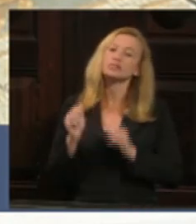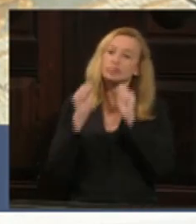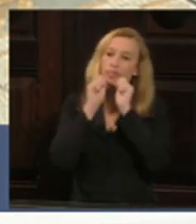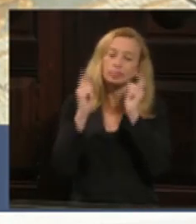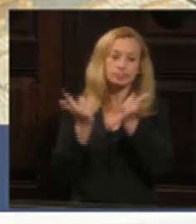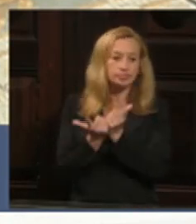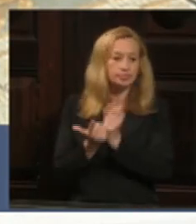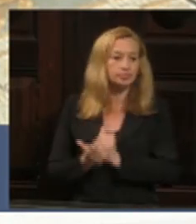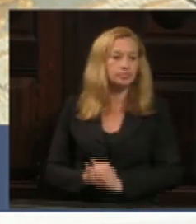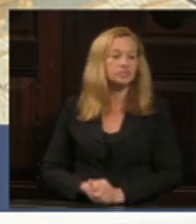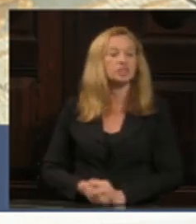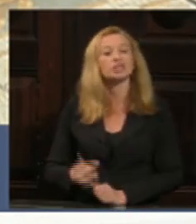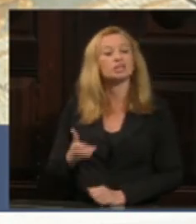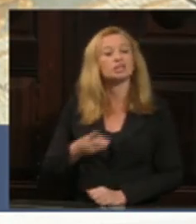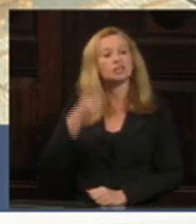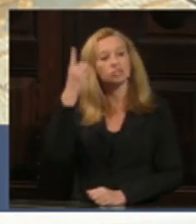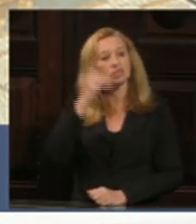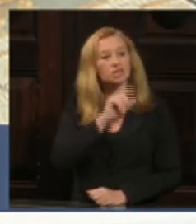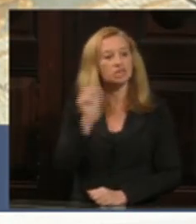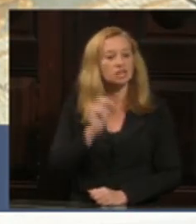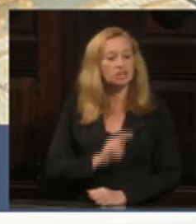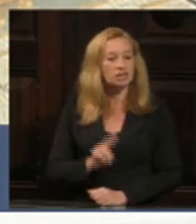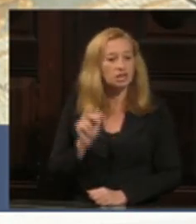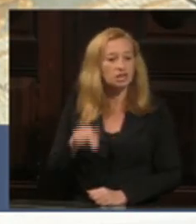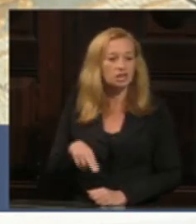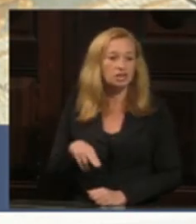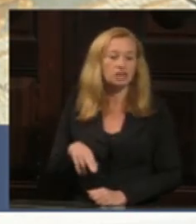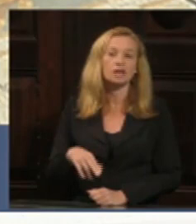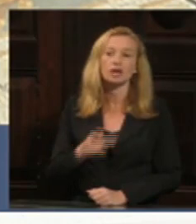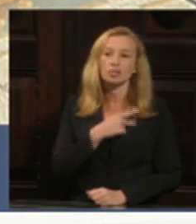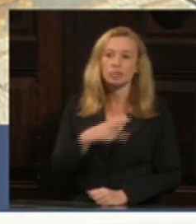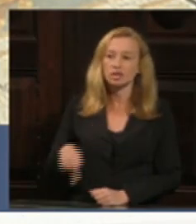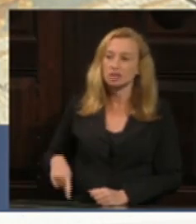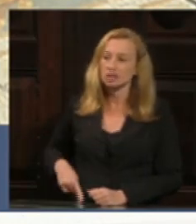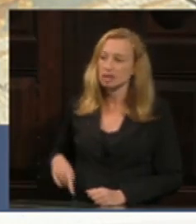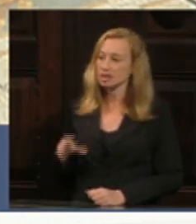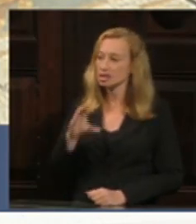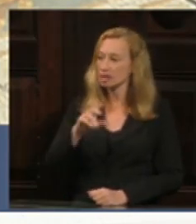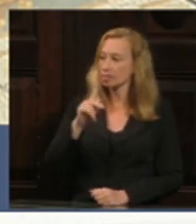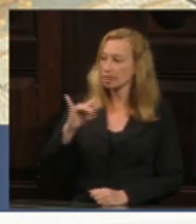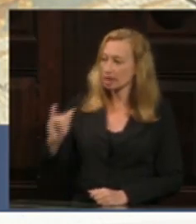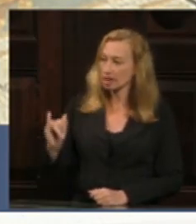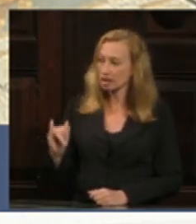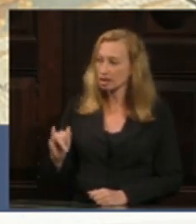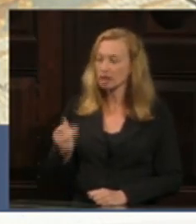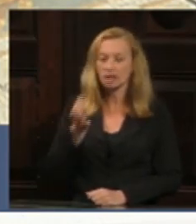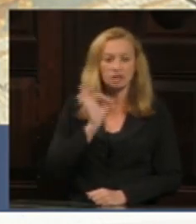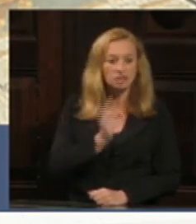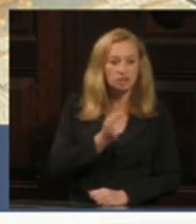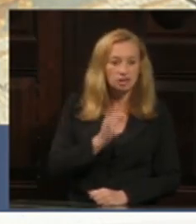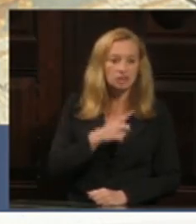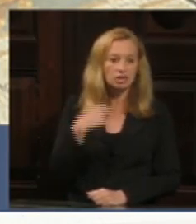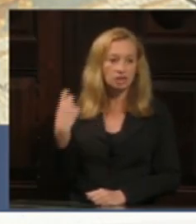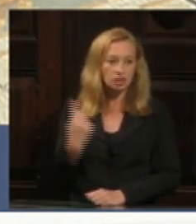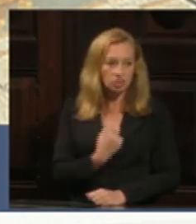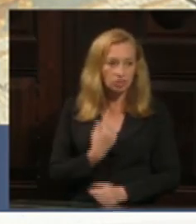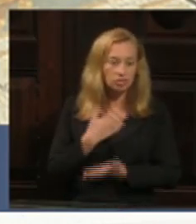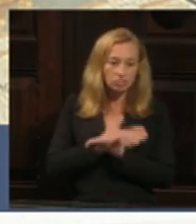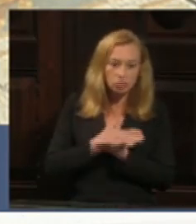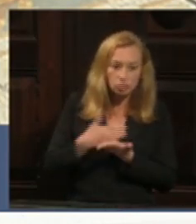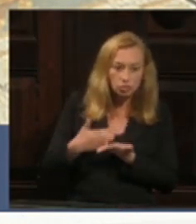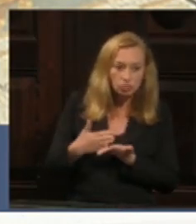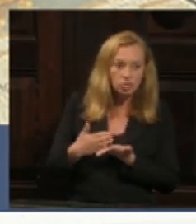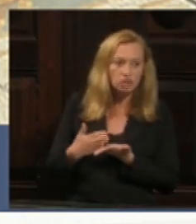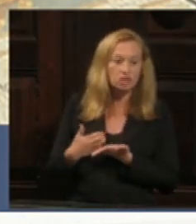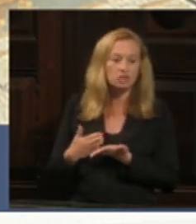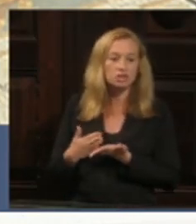que a deputada Zeidan é presidente da CPI, eu tenho certeza que nós iremos começar